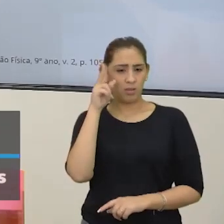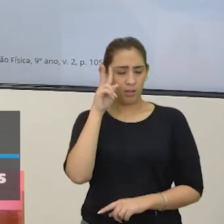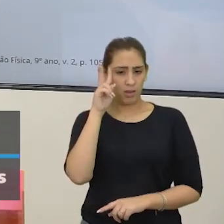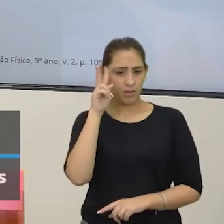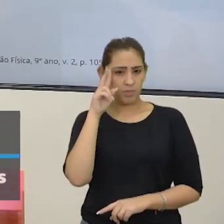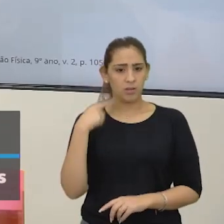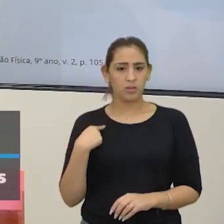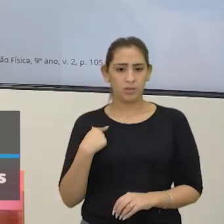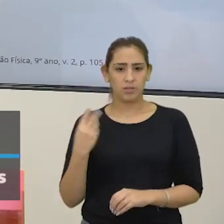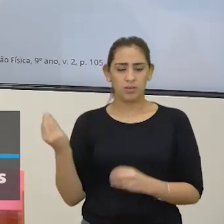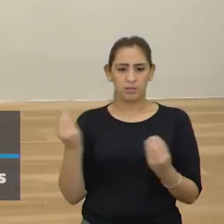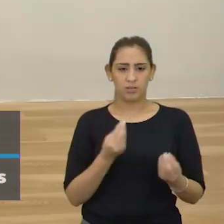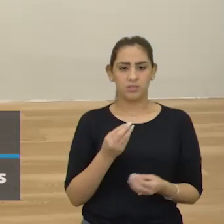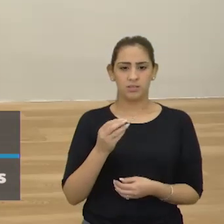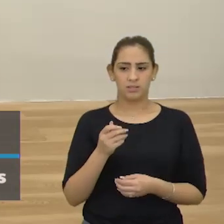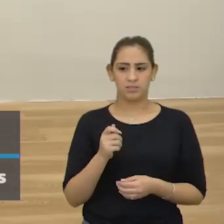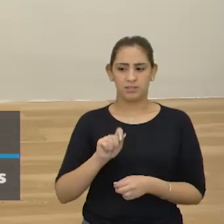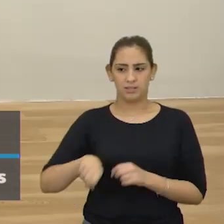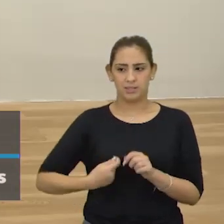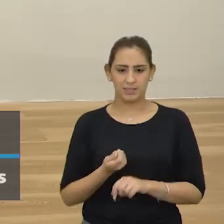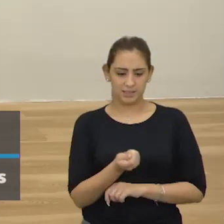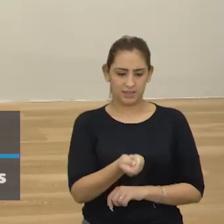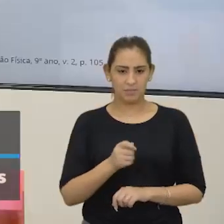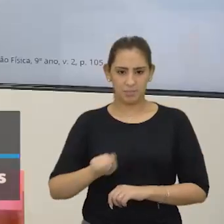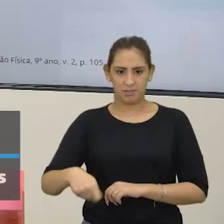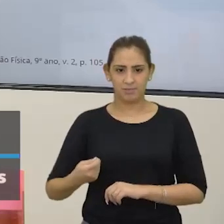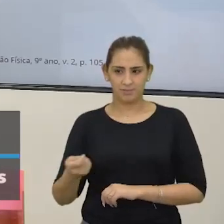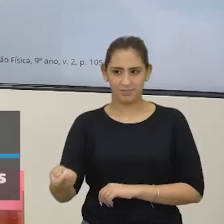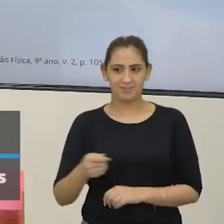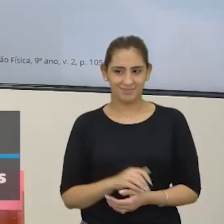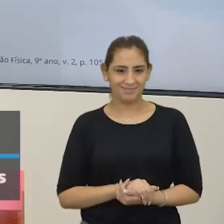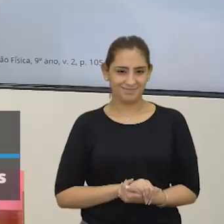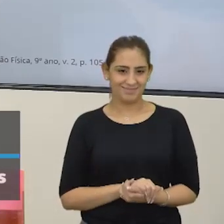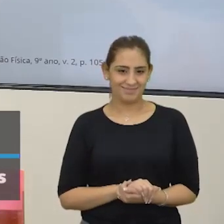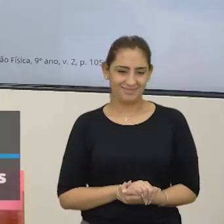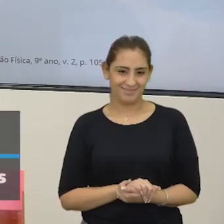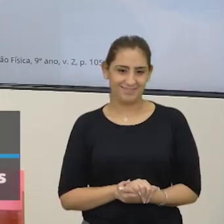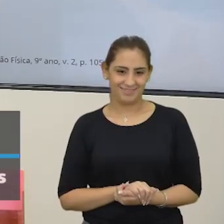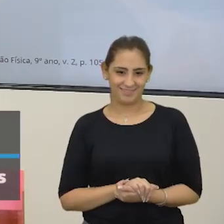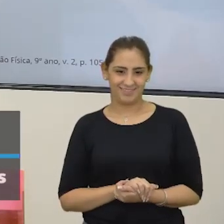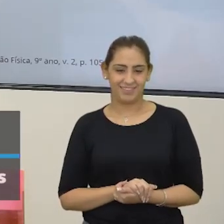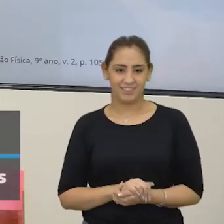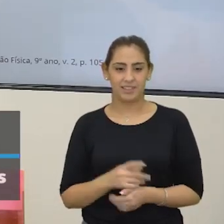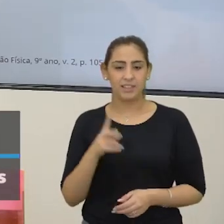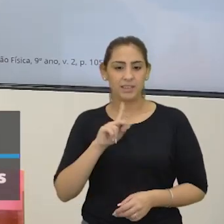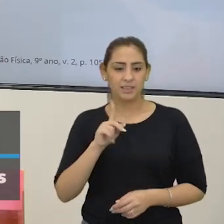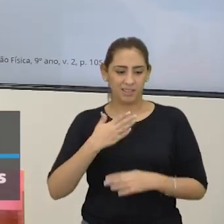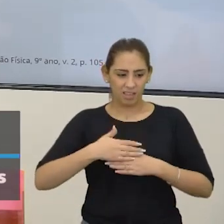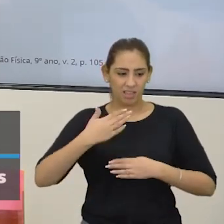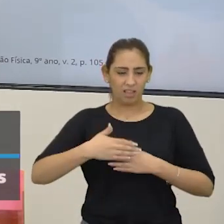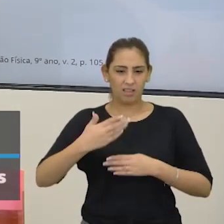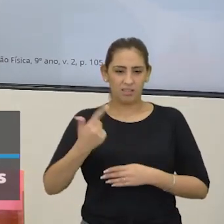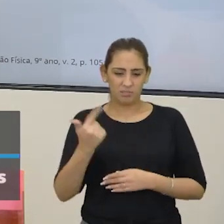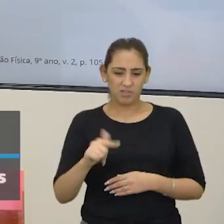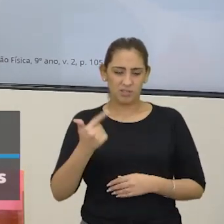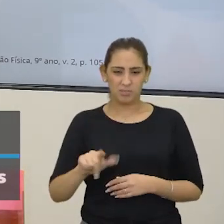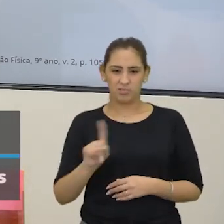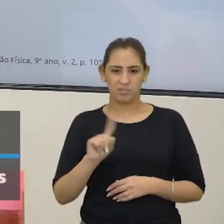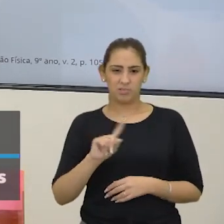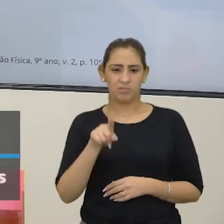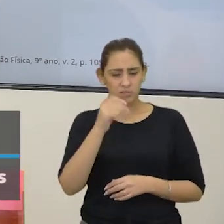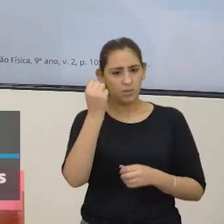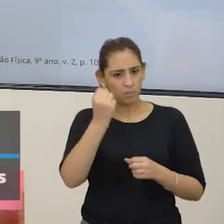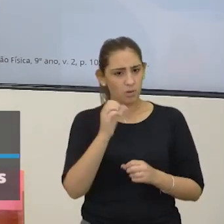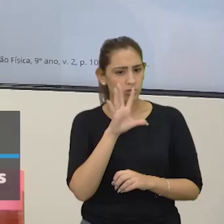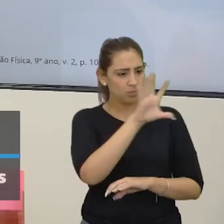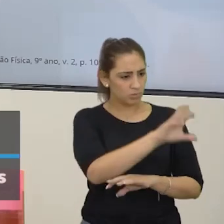trouxe aí a esgrima, lembra? Paralímpica. Então, assim, para não ficar repetido, até porque vocês podem buscar o